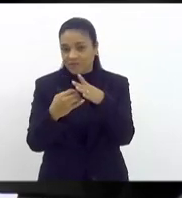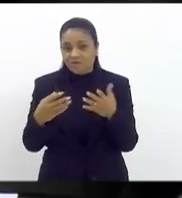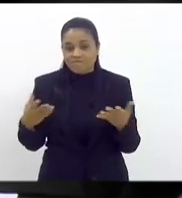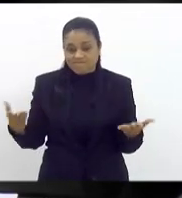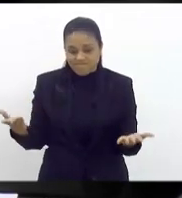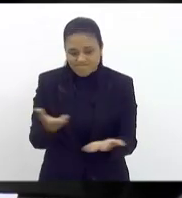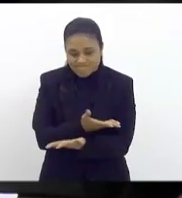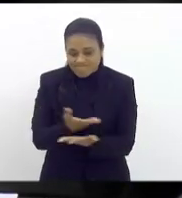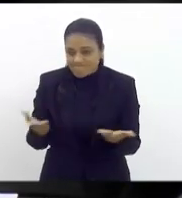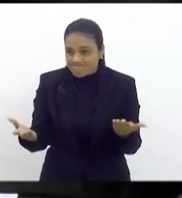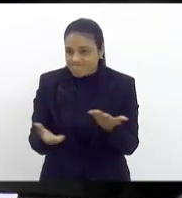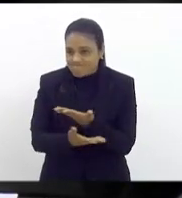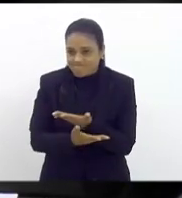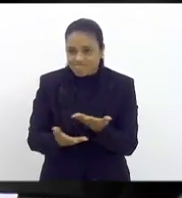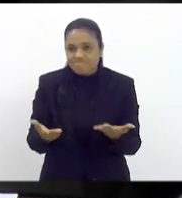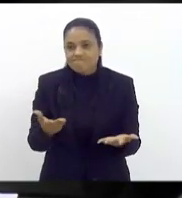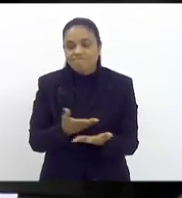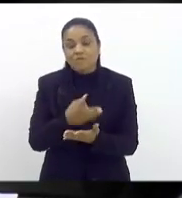autorais.